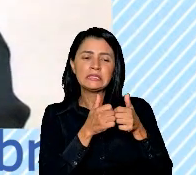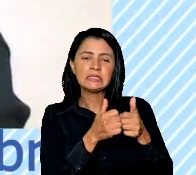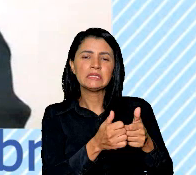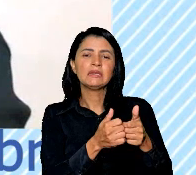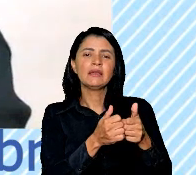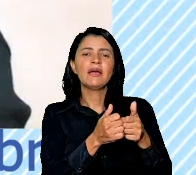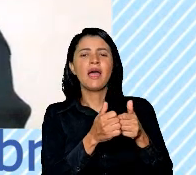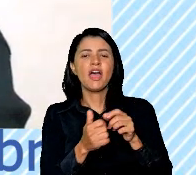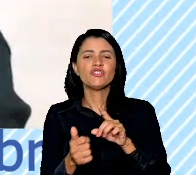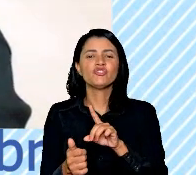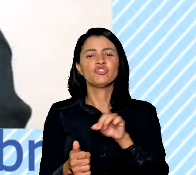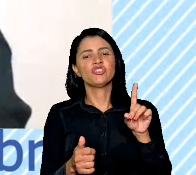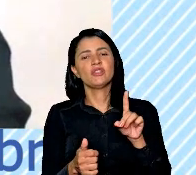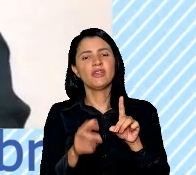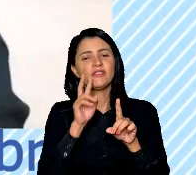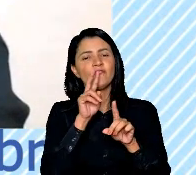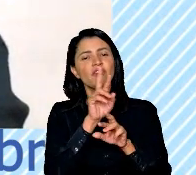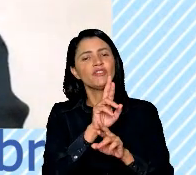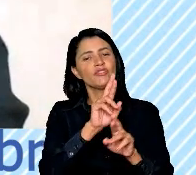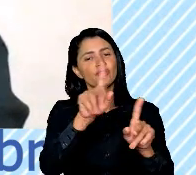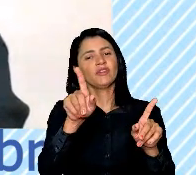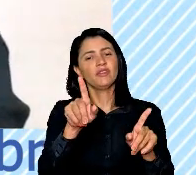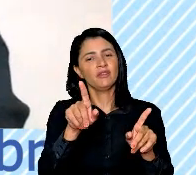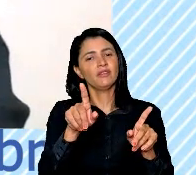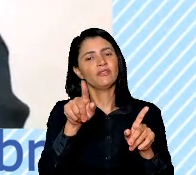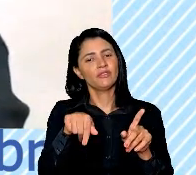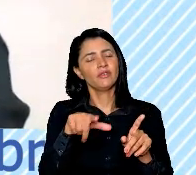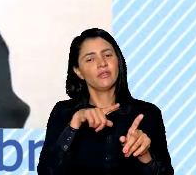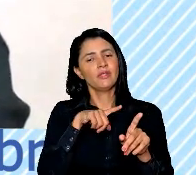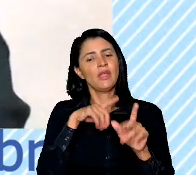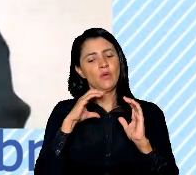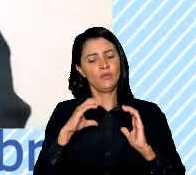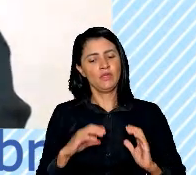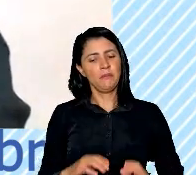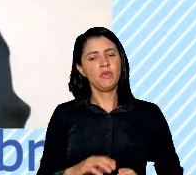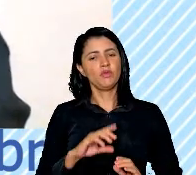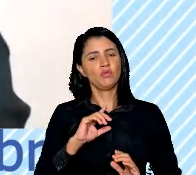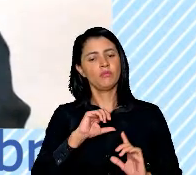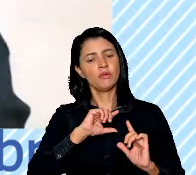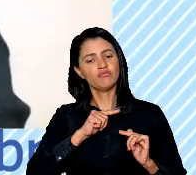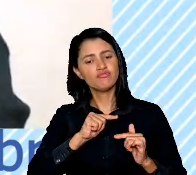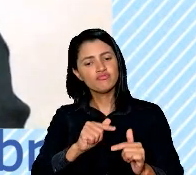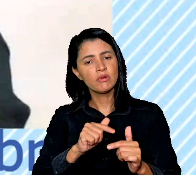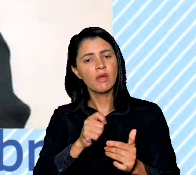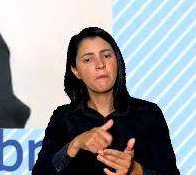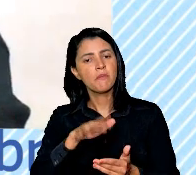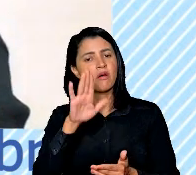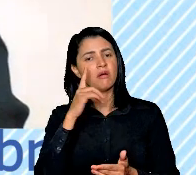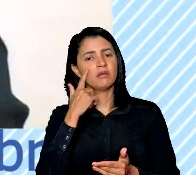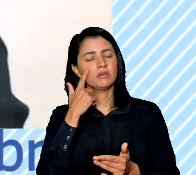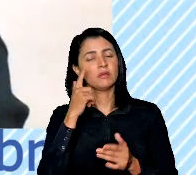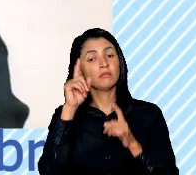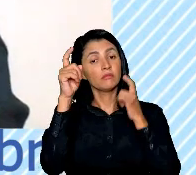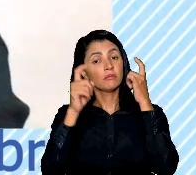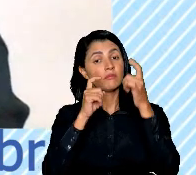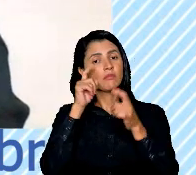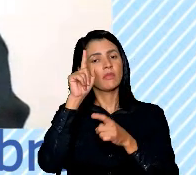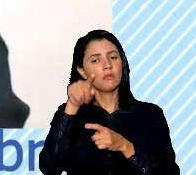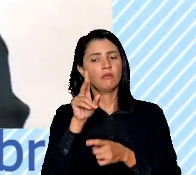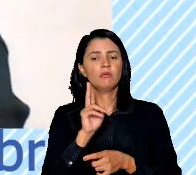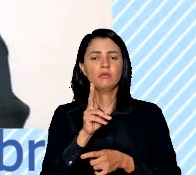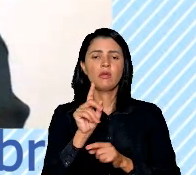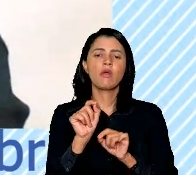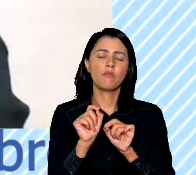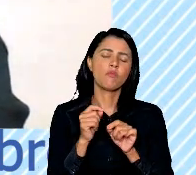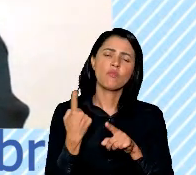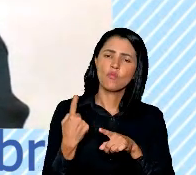à direita vejam de outra forma, porque tem uma postura um pouco mais conservadora. Então, a preocupação ela é pertinente